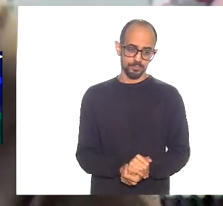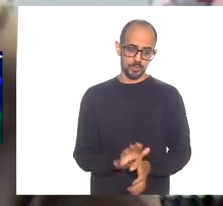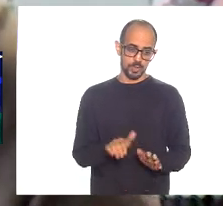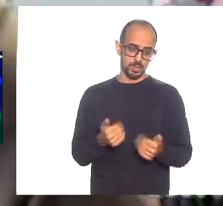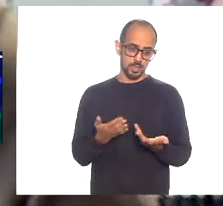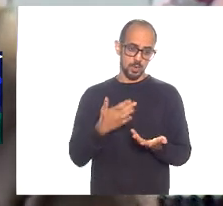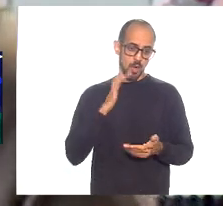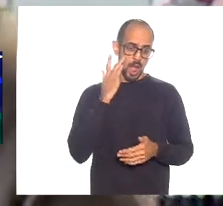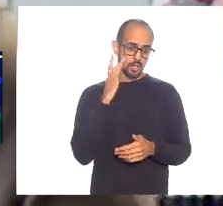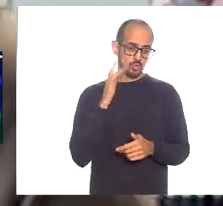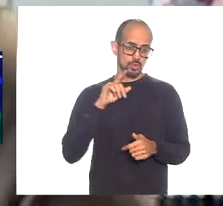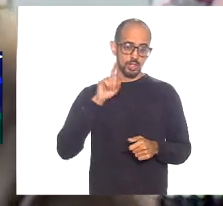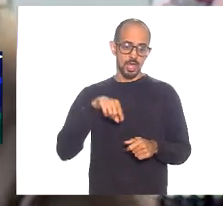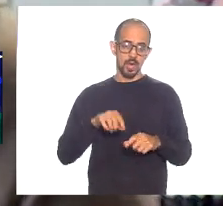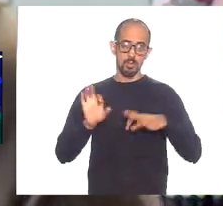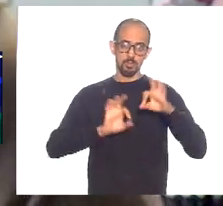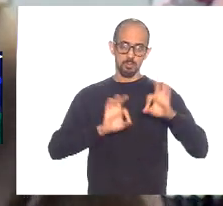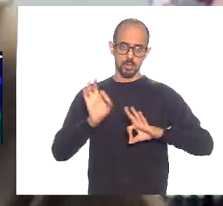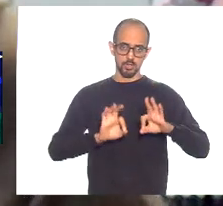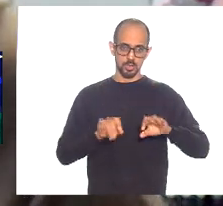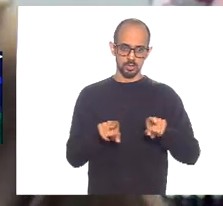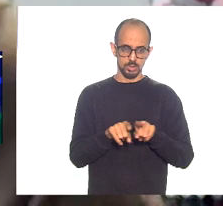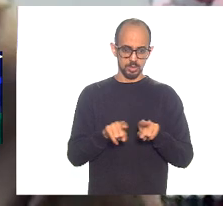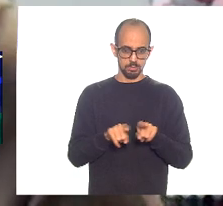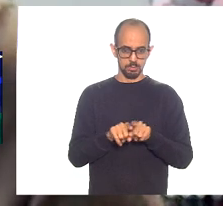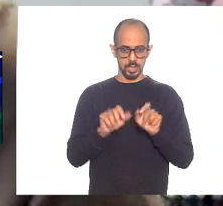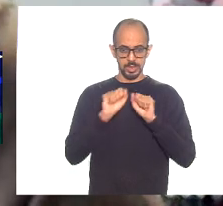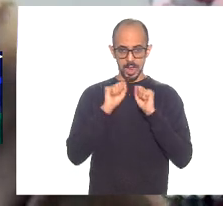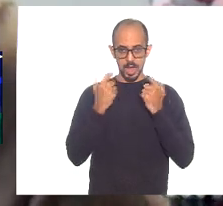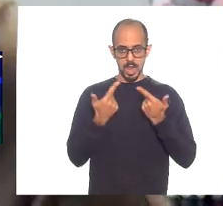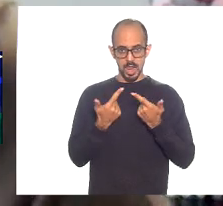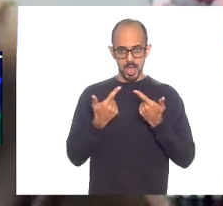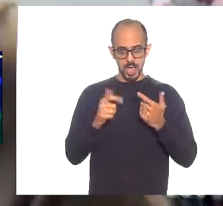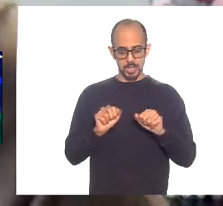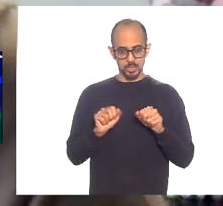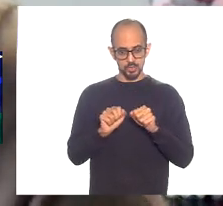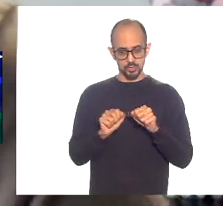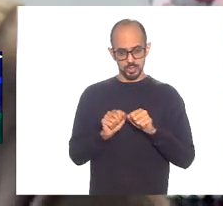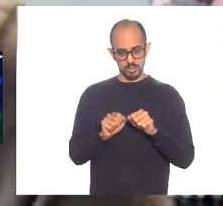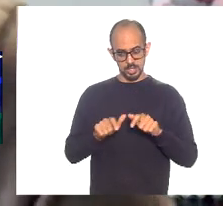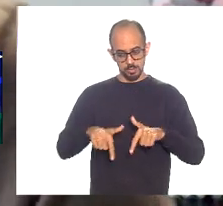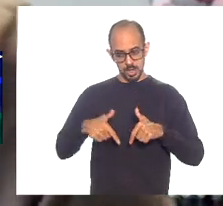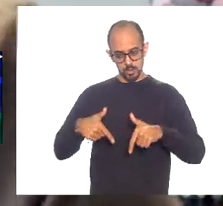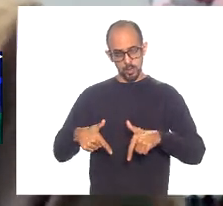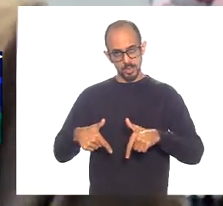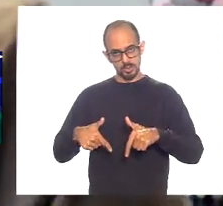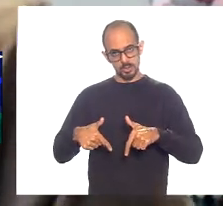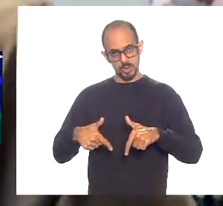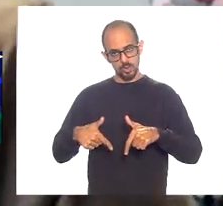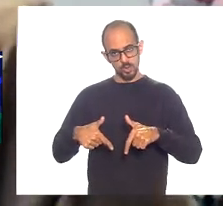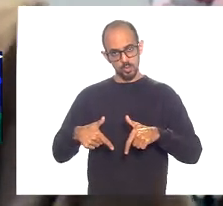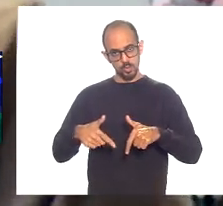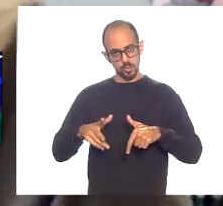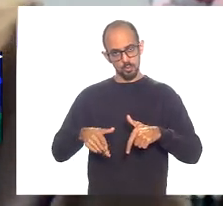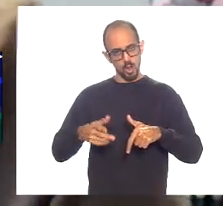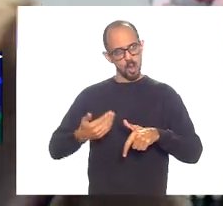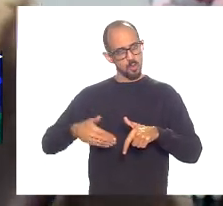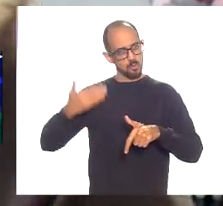acho que esse projeto ele abre a possibilidade da alerj mais uma vez atuar como venha atuando nos últimos anos o sentido de alguma forma